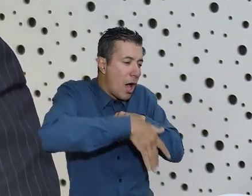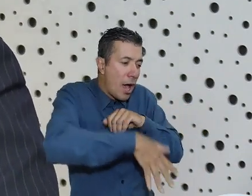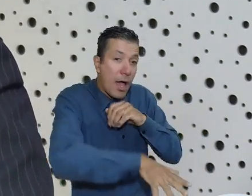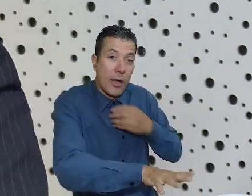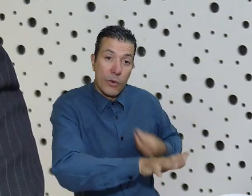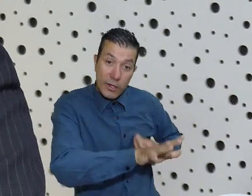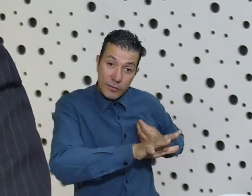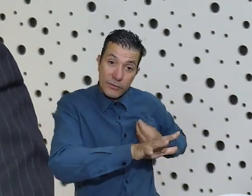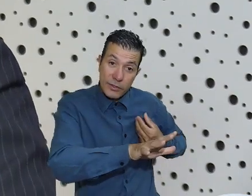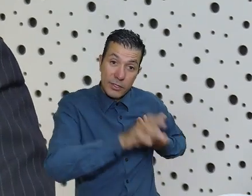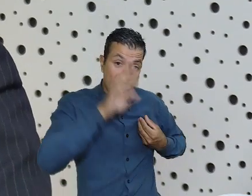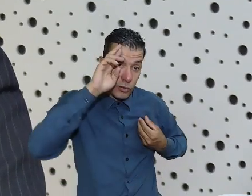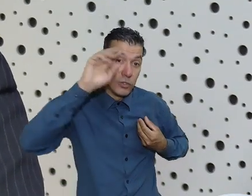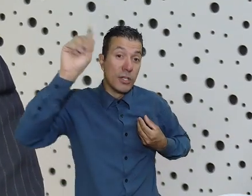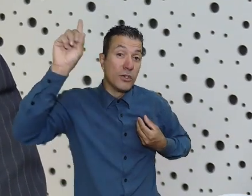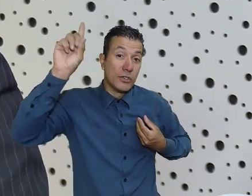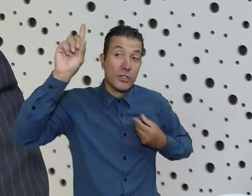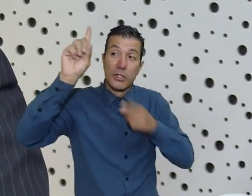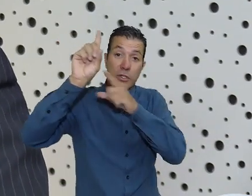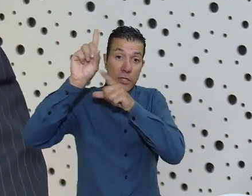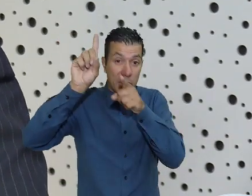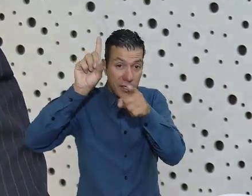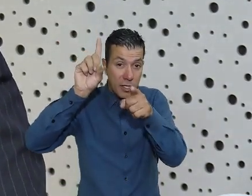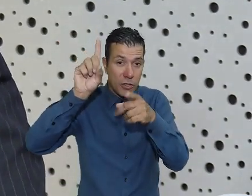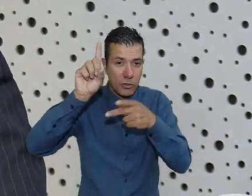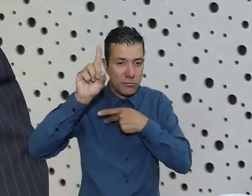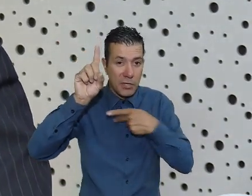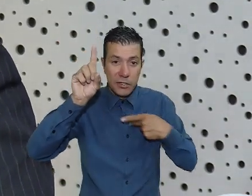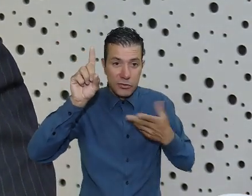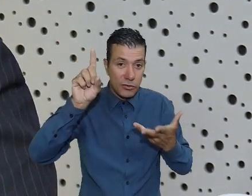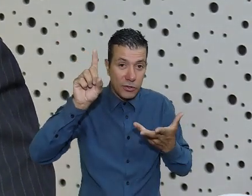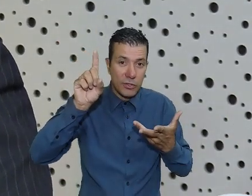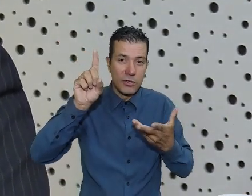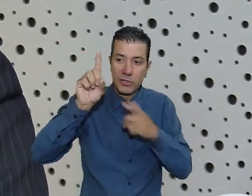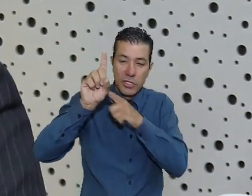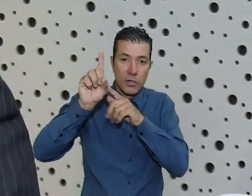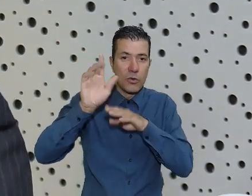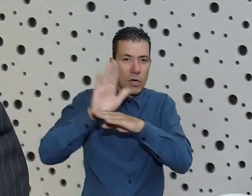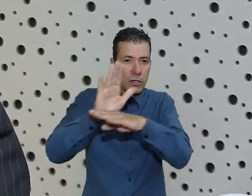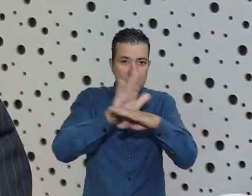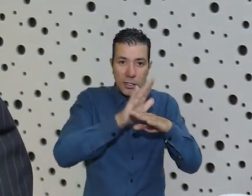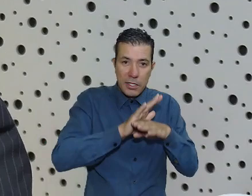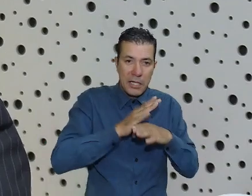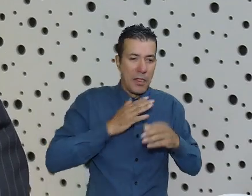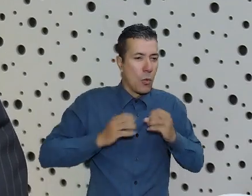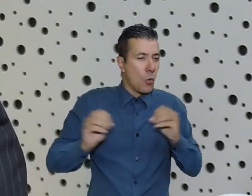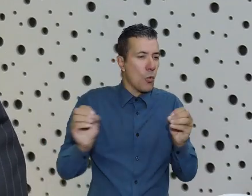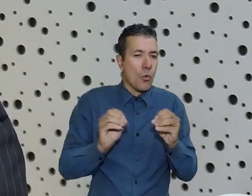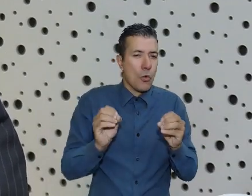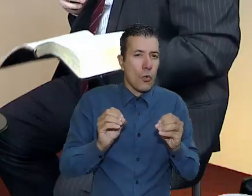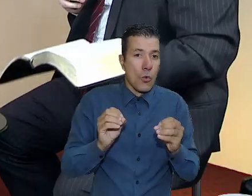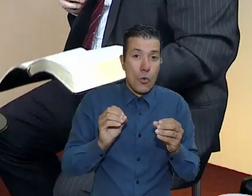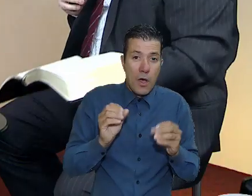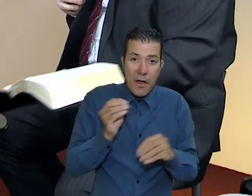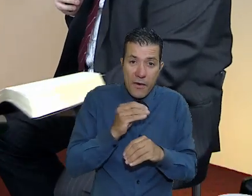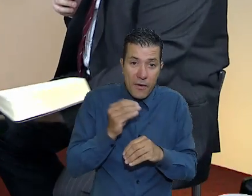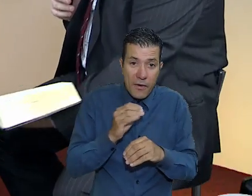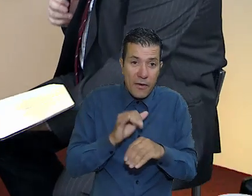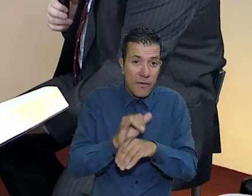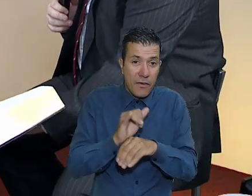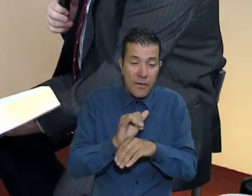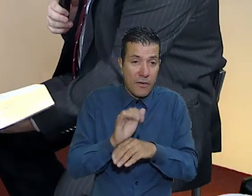vida. E se o Senhor é o teu pastor, se o Senhor é o meu pastor, nada sentiremos falta. Amém. Que promessa